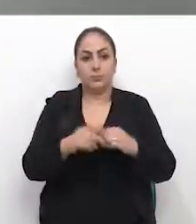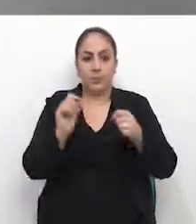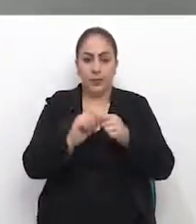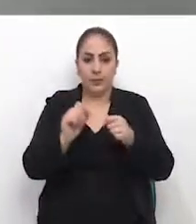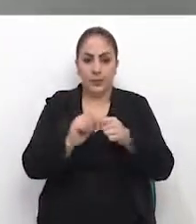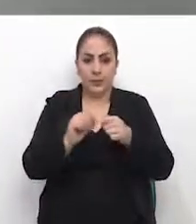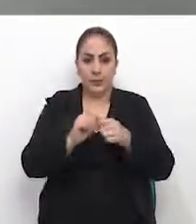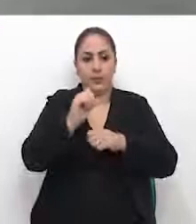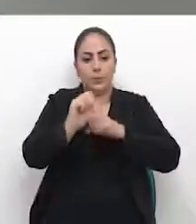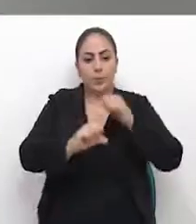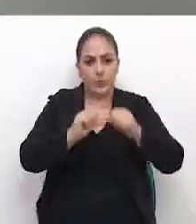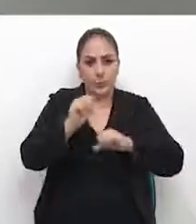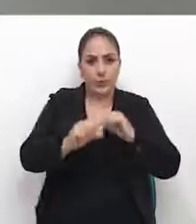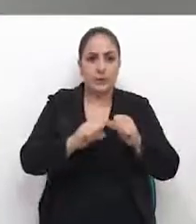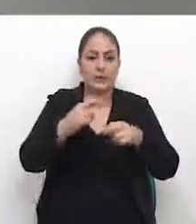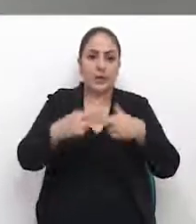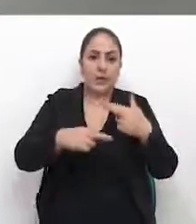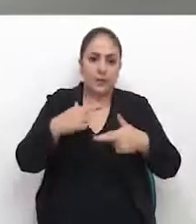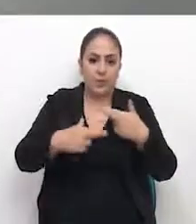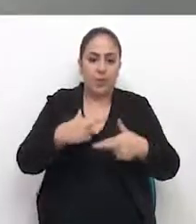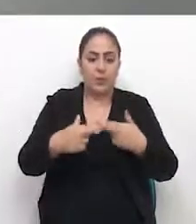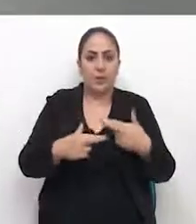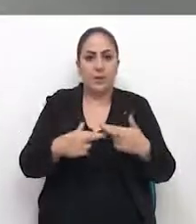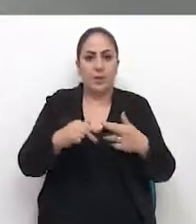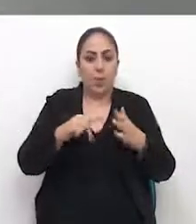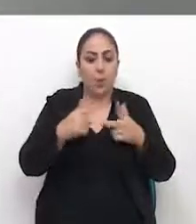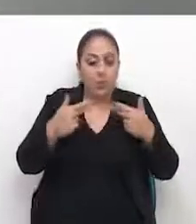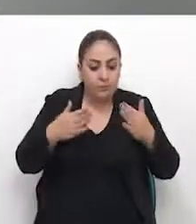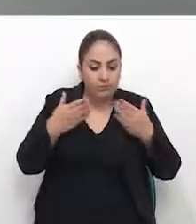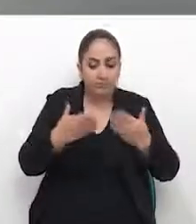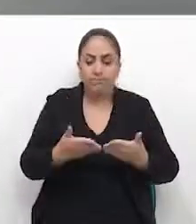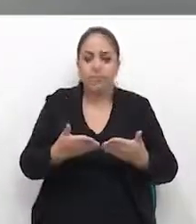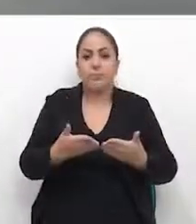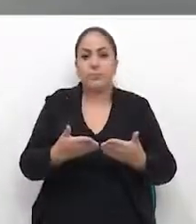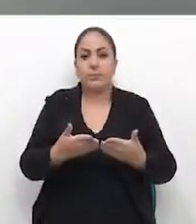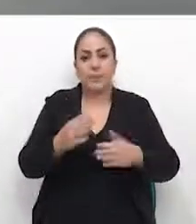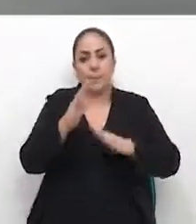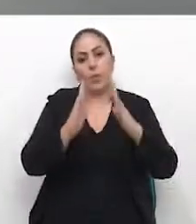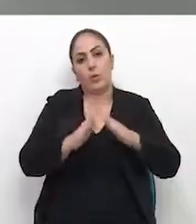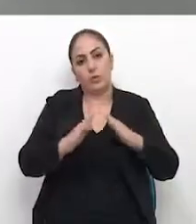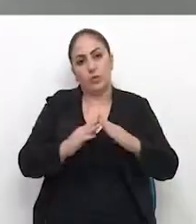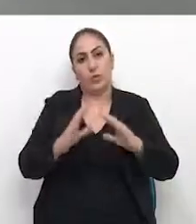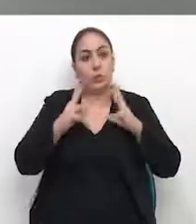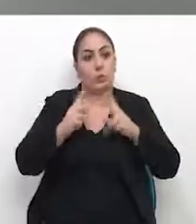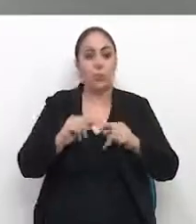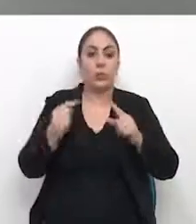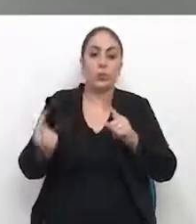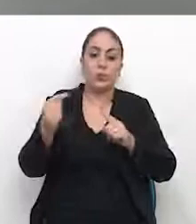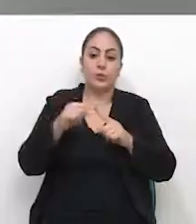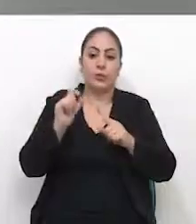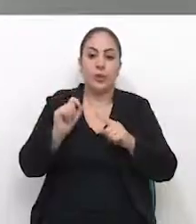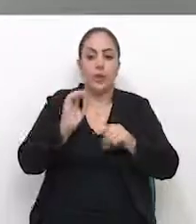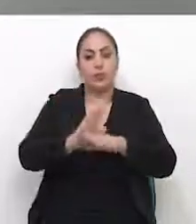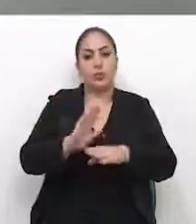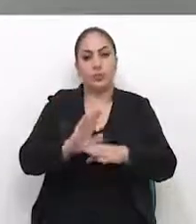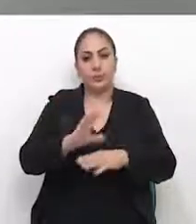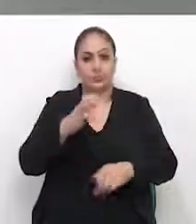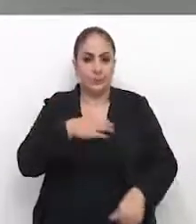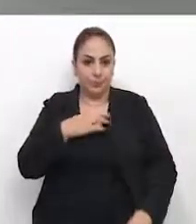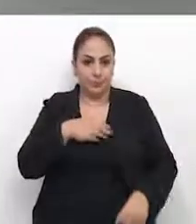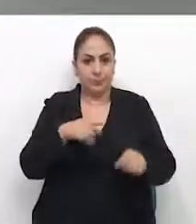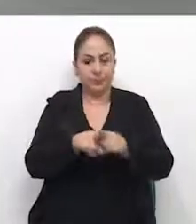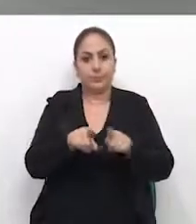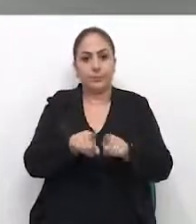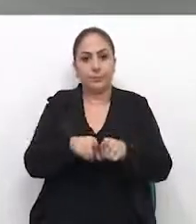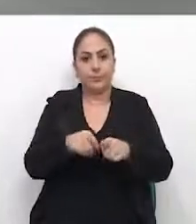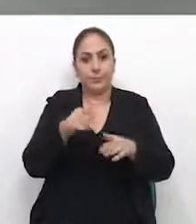Covid-19, faremos alterações, reformas pontuais em moradias. Tudo com o objetivo de contribuir de